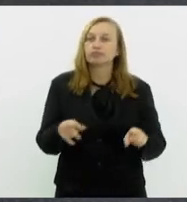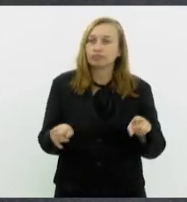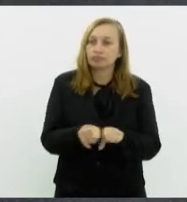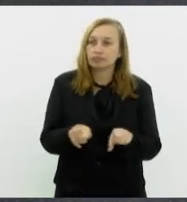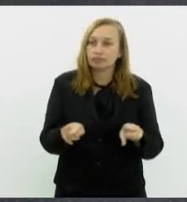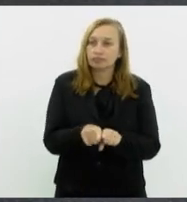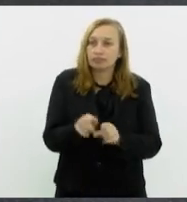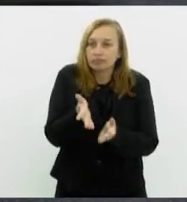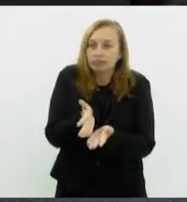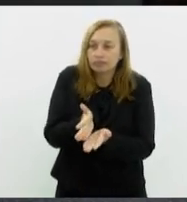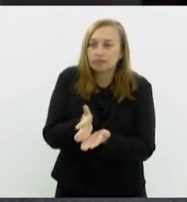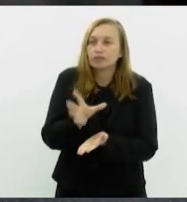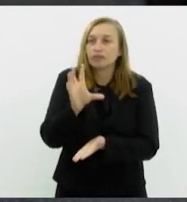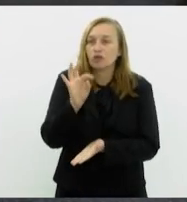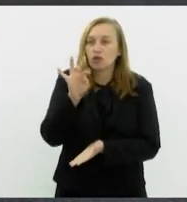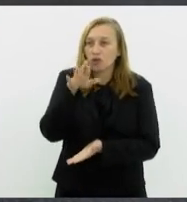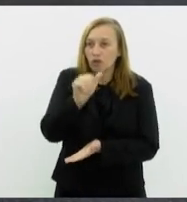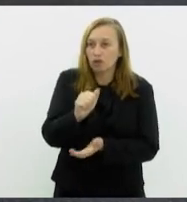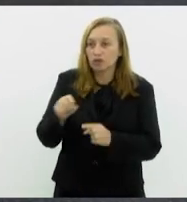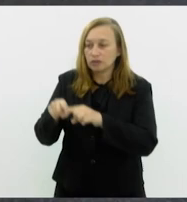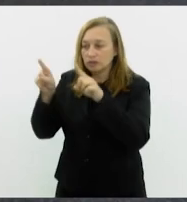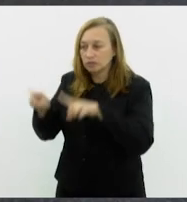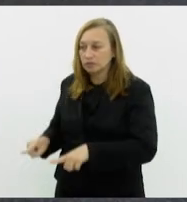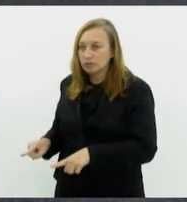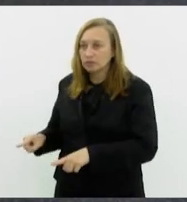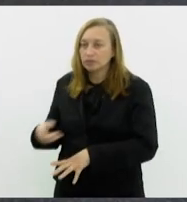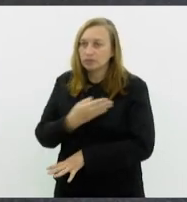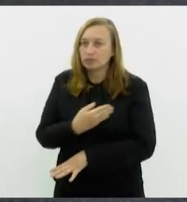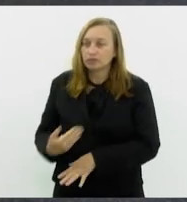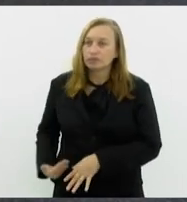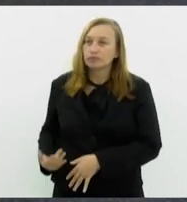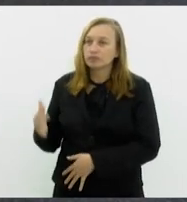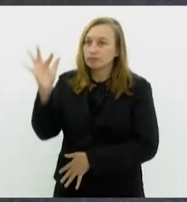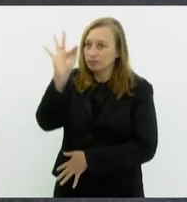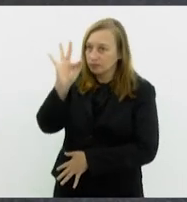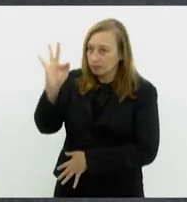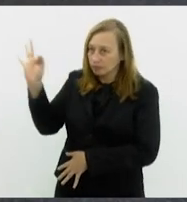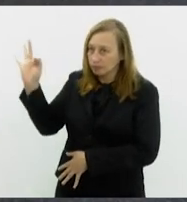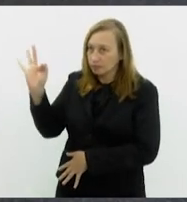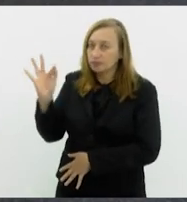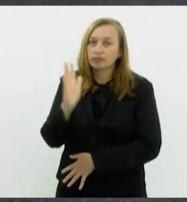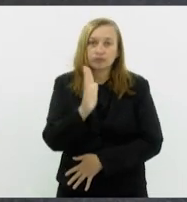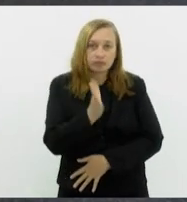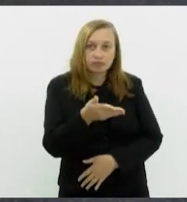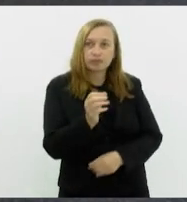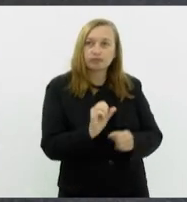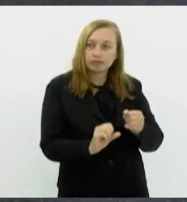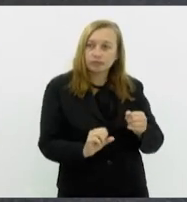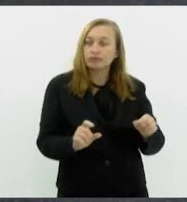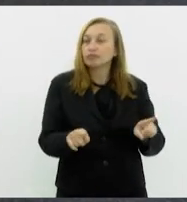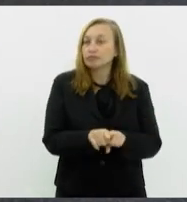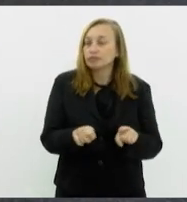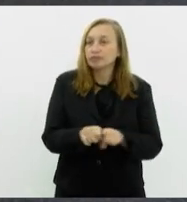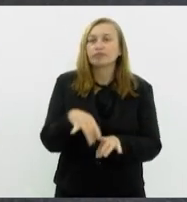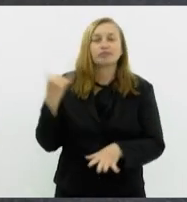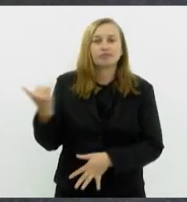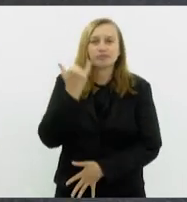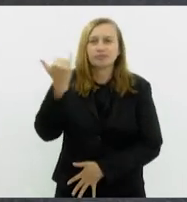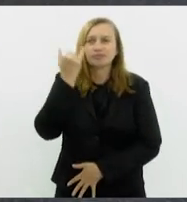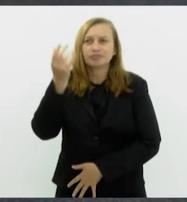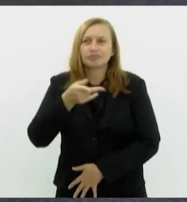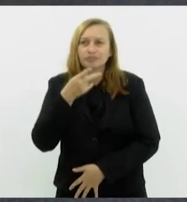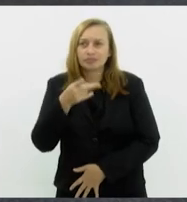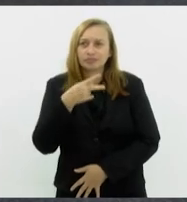as cotas para os servidores públicos em âmbito federal. Isso foi feito. Muito importante a gente dizer que